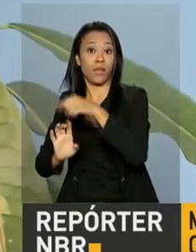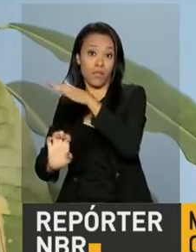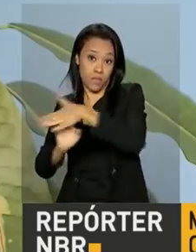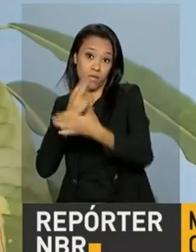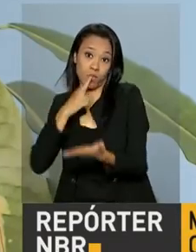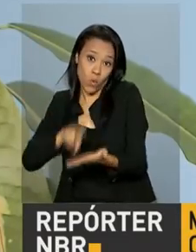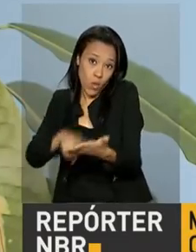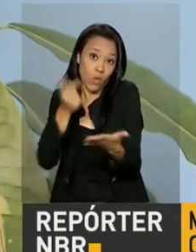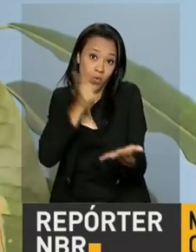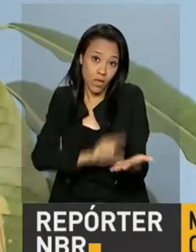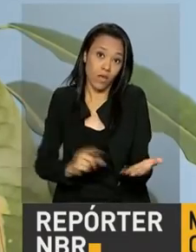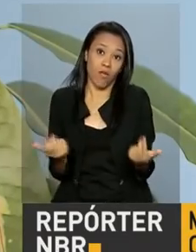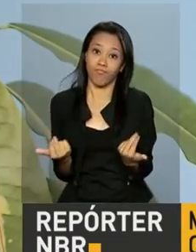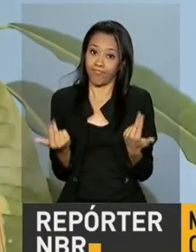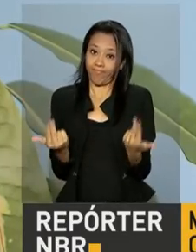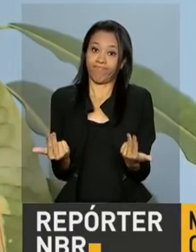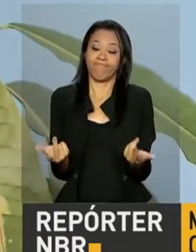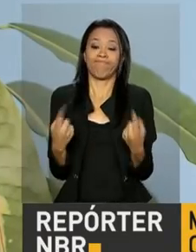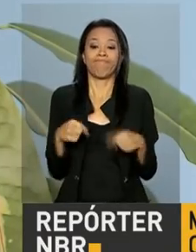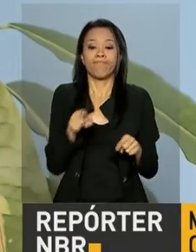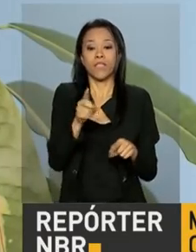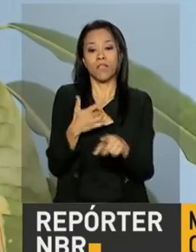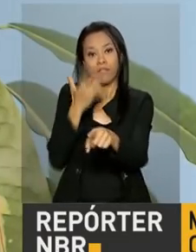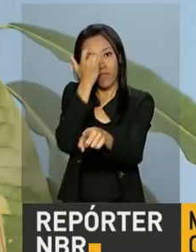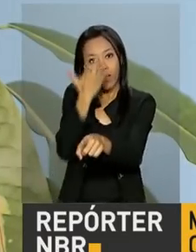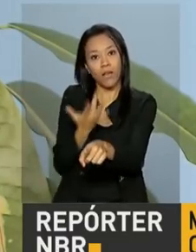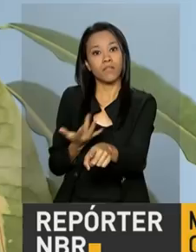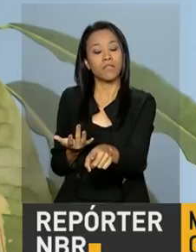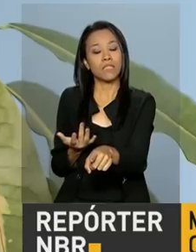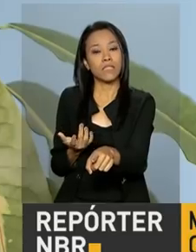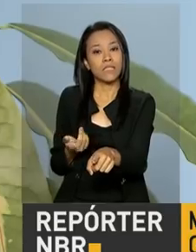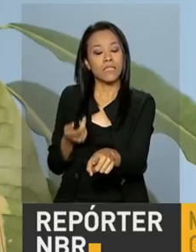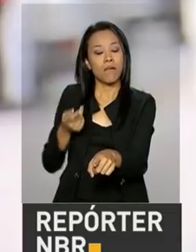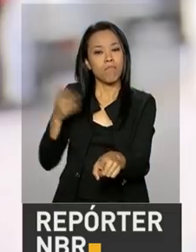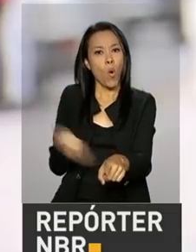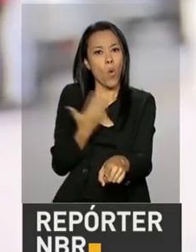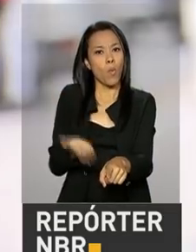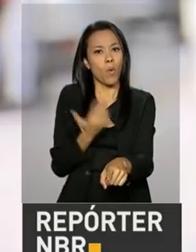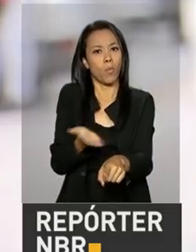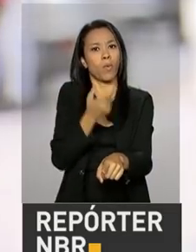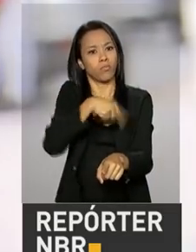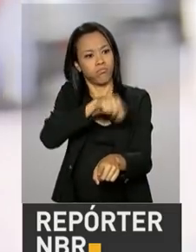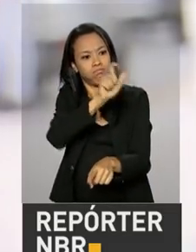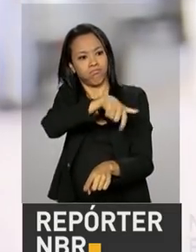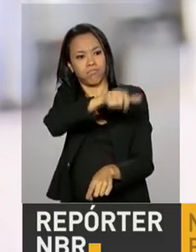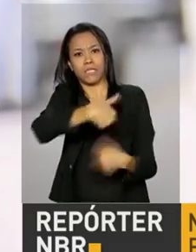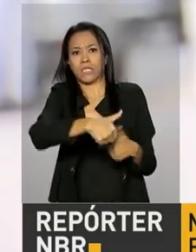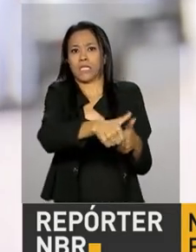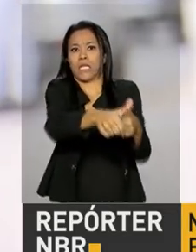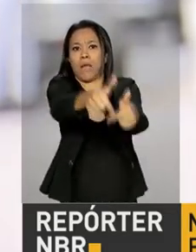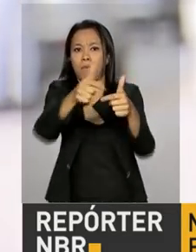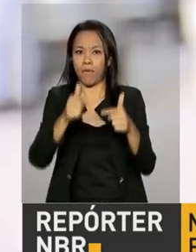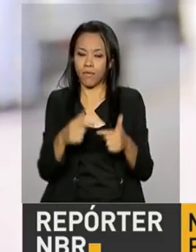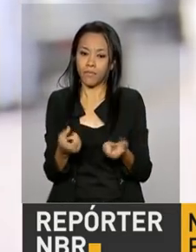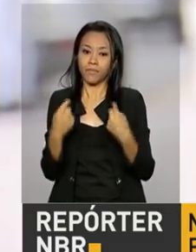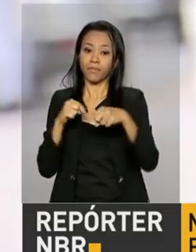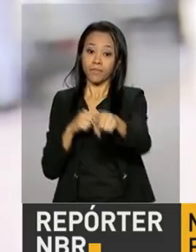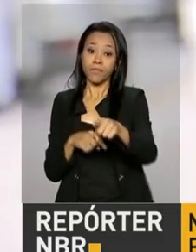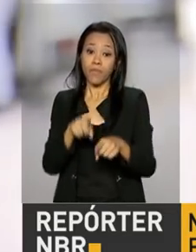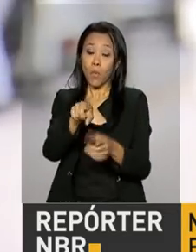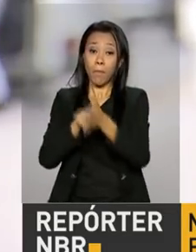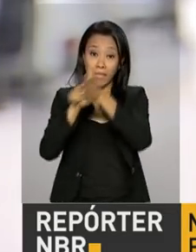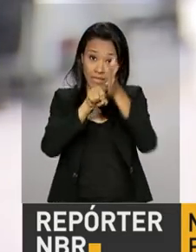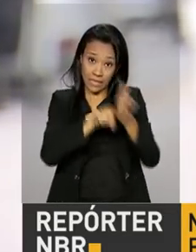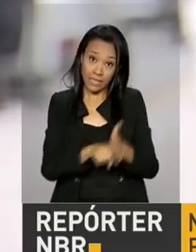facilita o empregado tende a produzir mais né uma pesquisa feita pelo bg com mais de 52